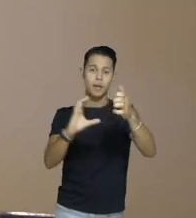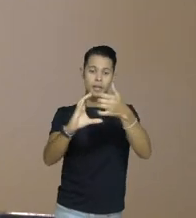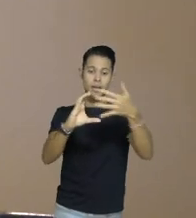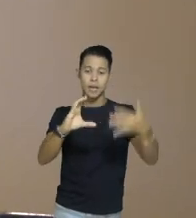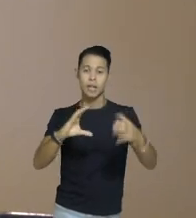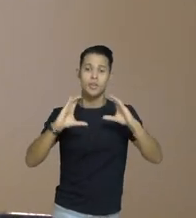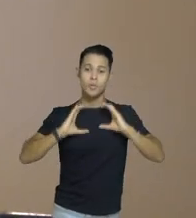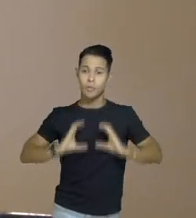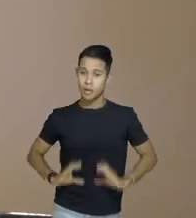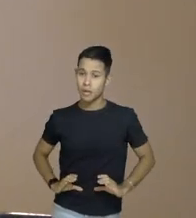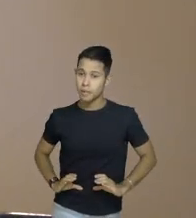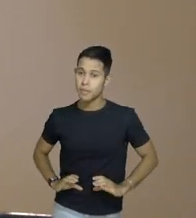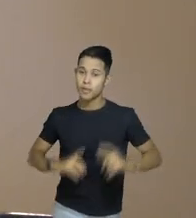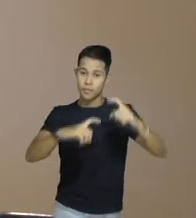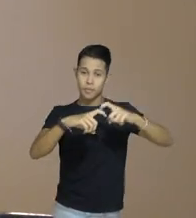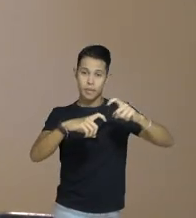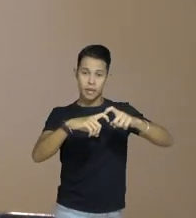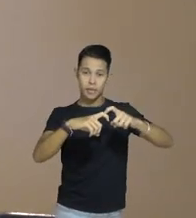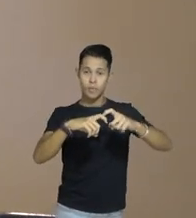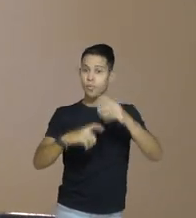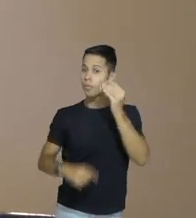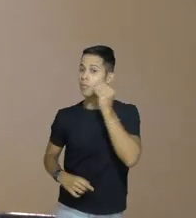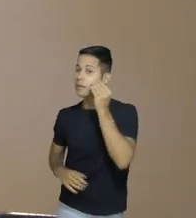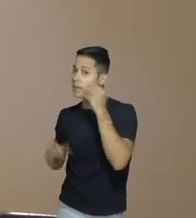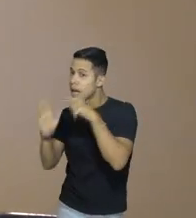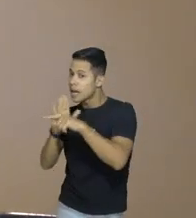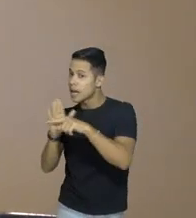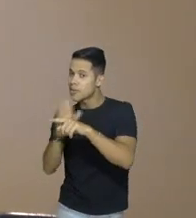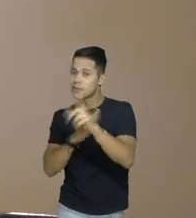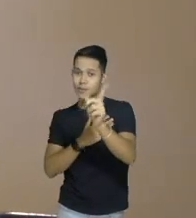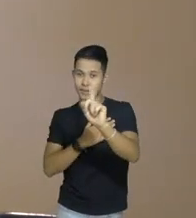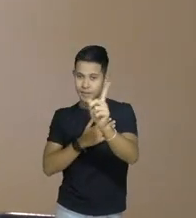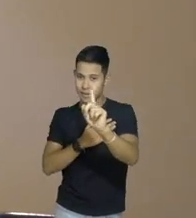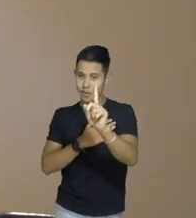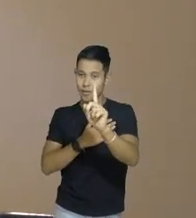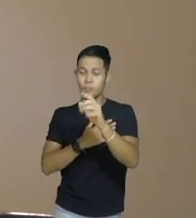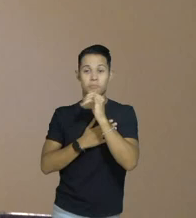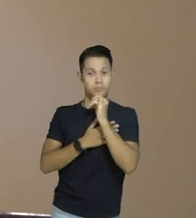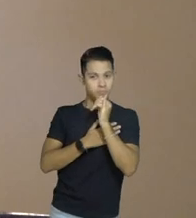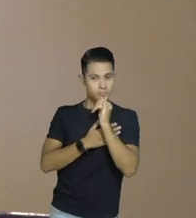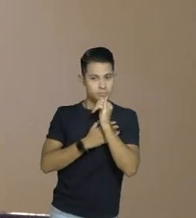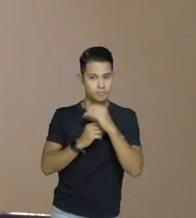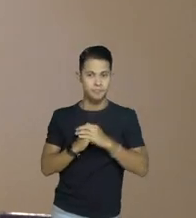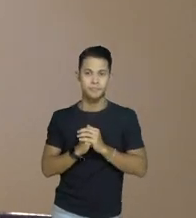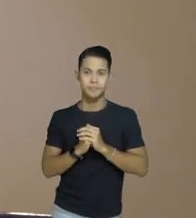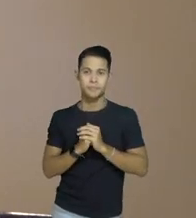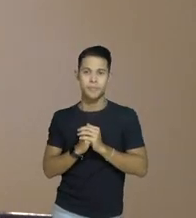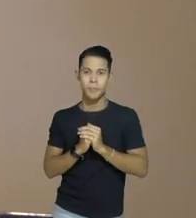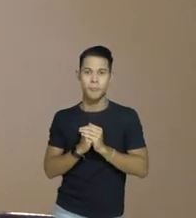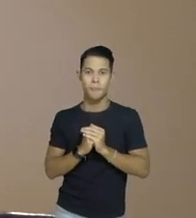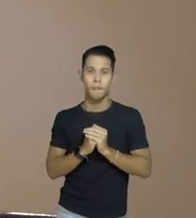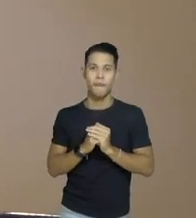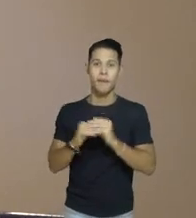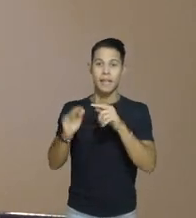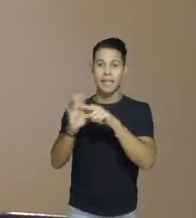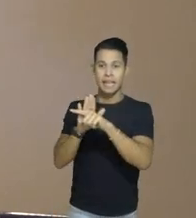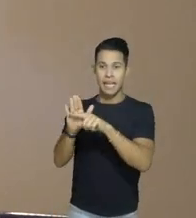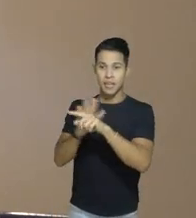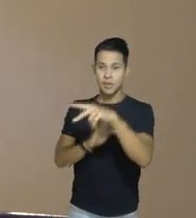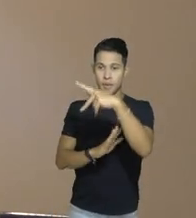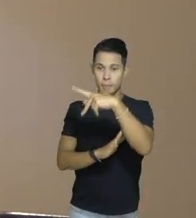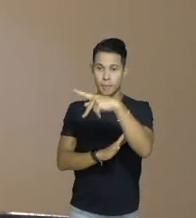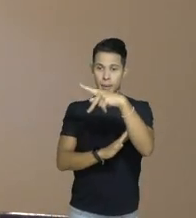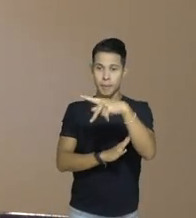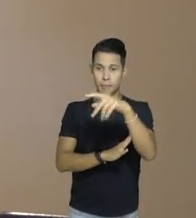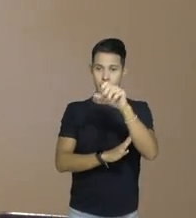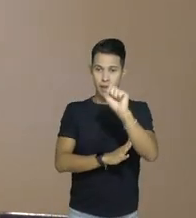comportamento clínico. O teste, não. O teste vai lá... Por exemplo, teste PPS, é o nome